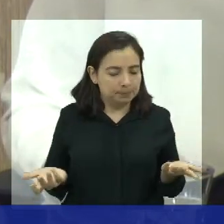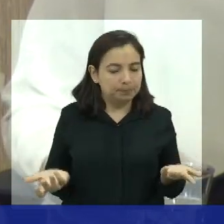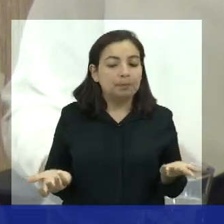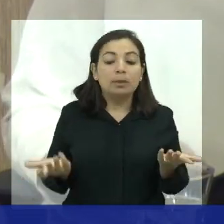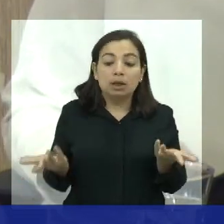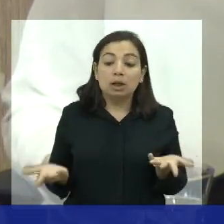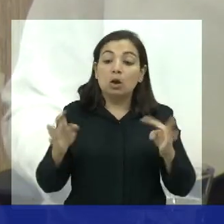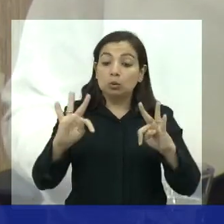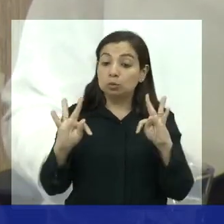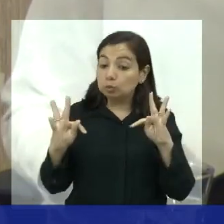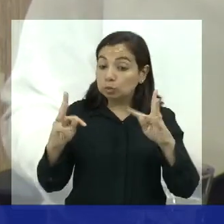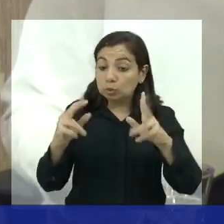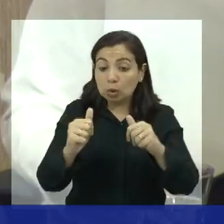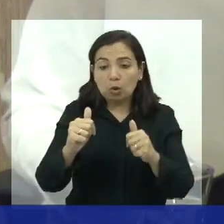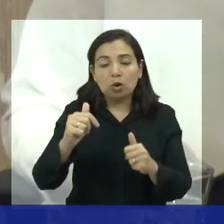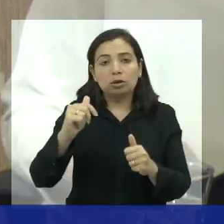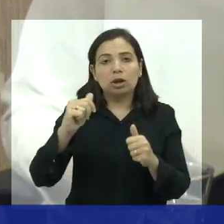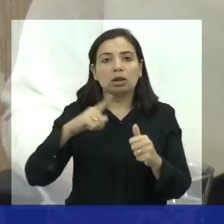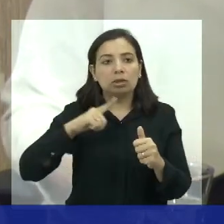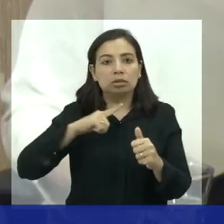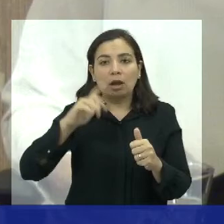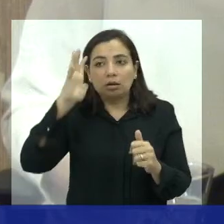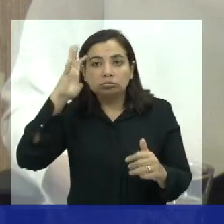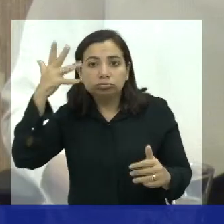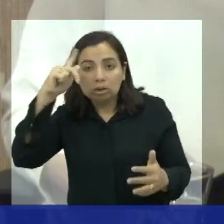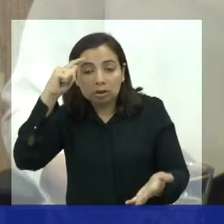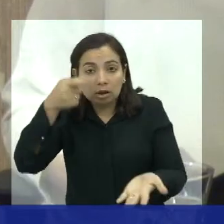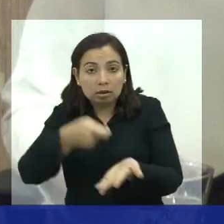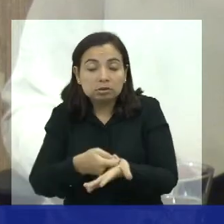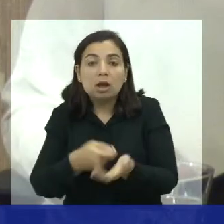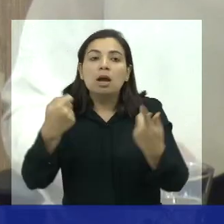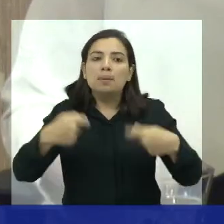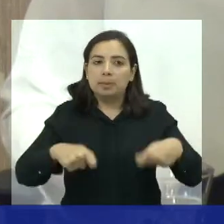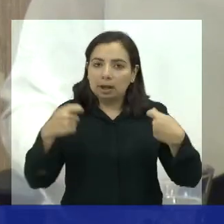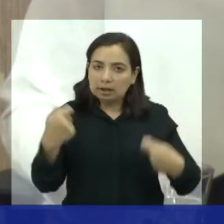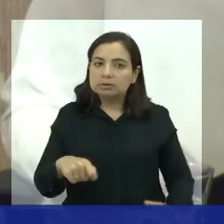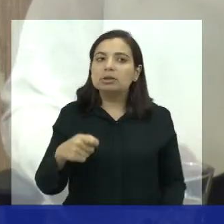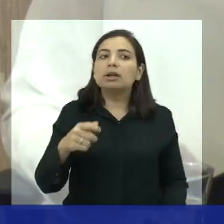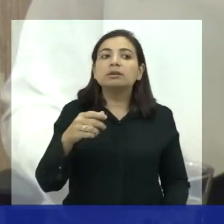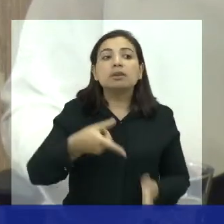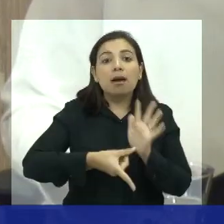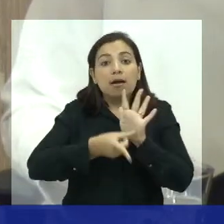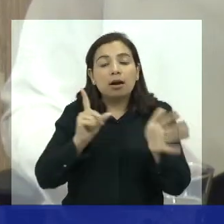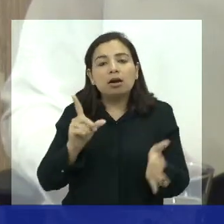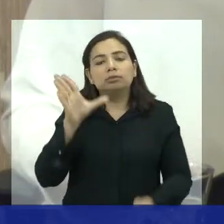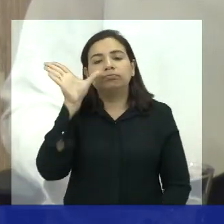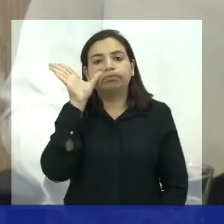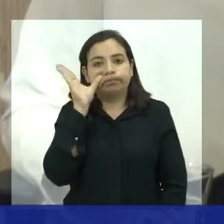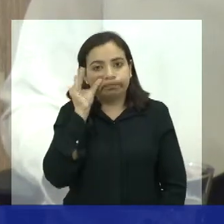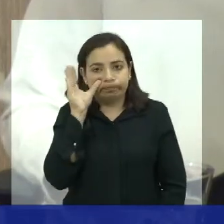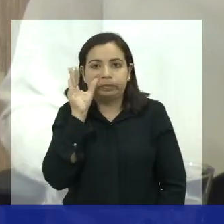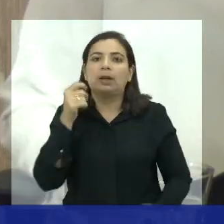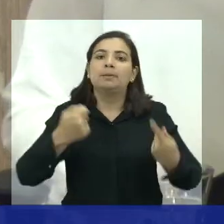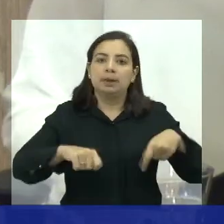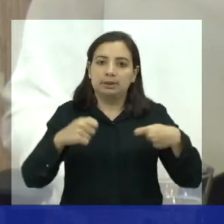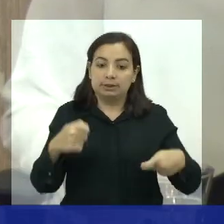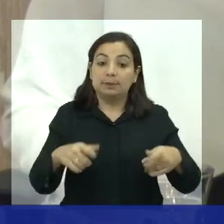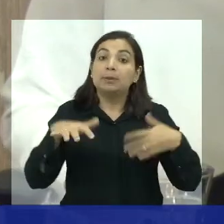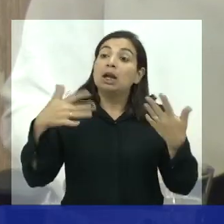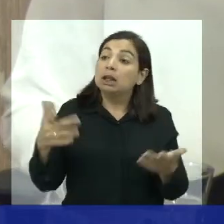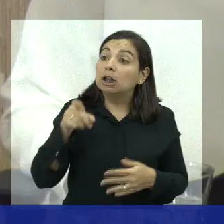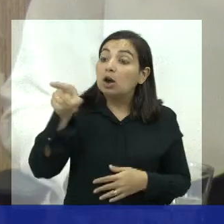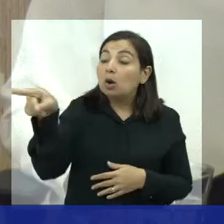essas decisões, elas devem ser observadas. Isso significa que a população está, de